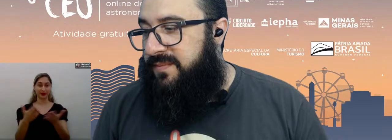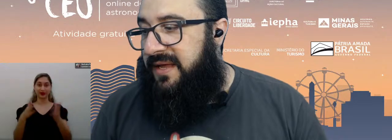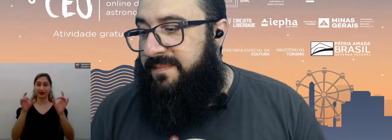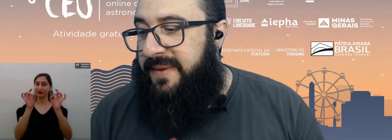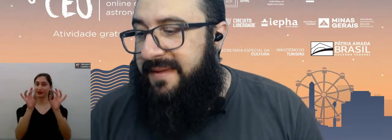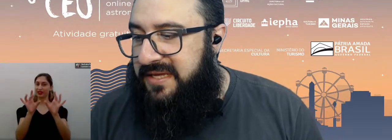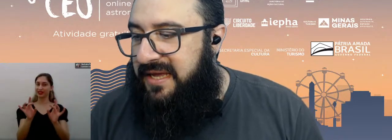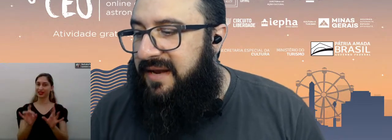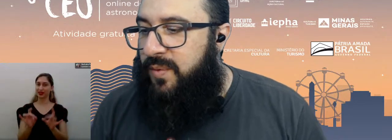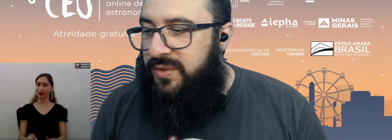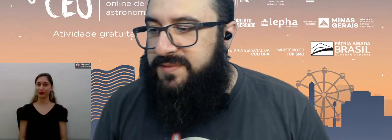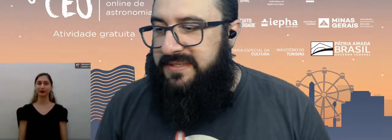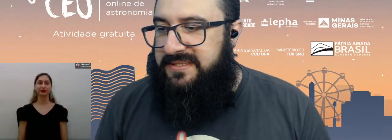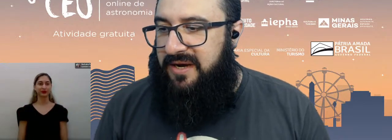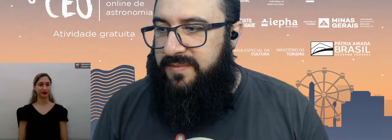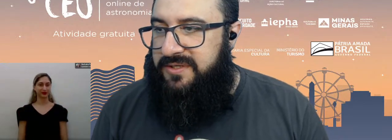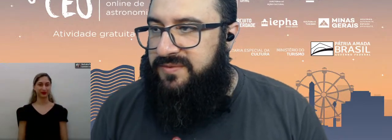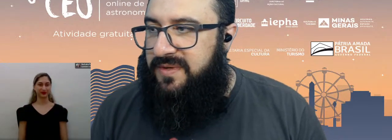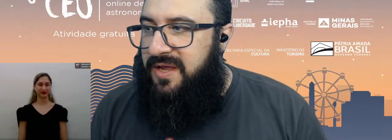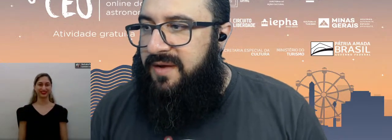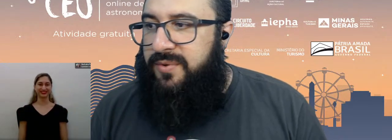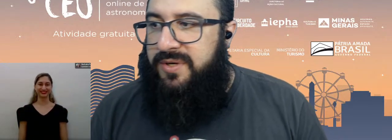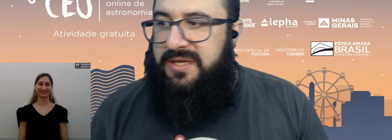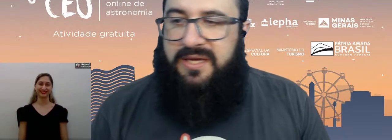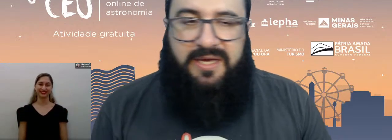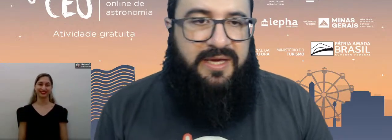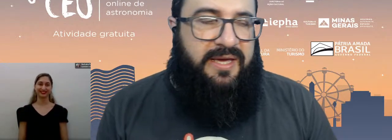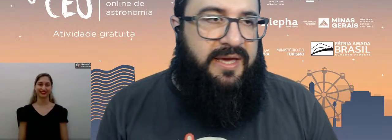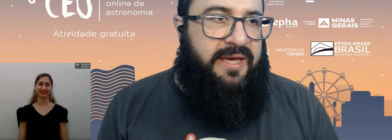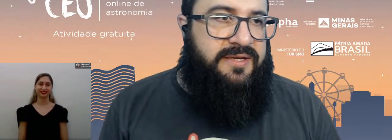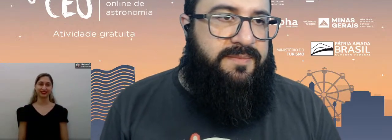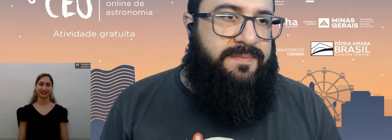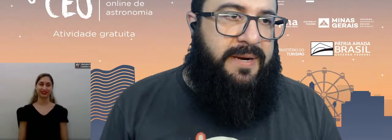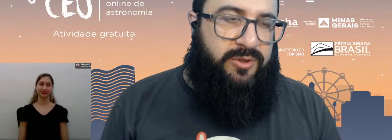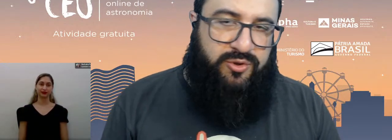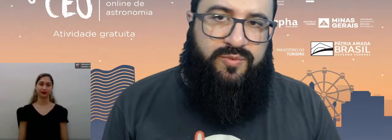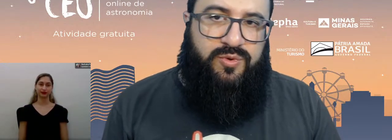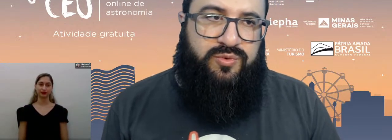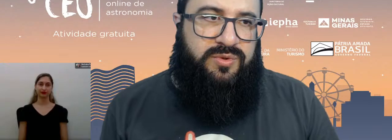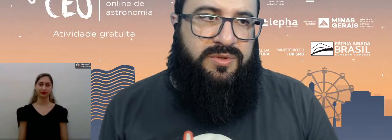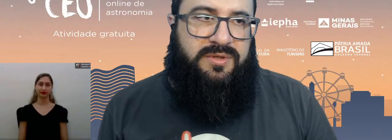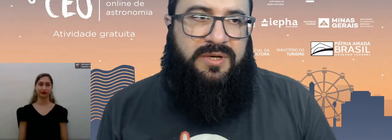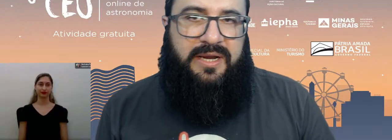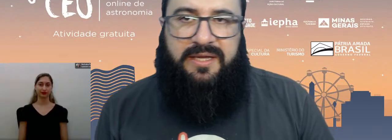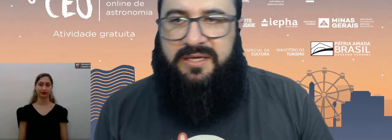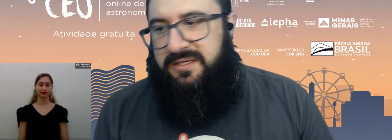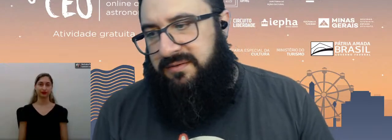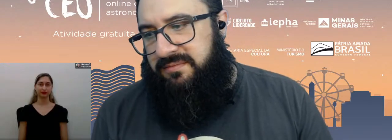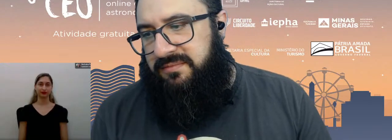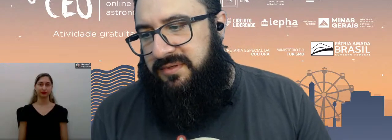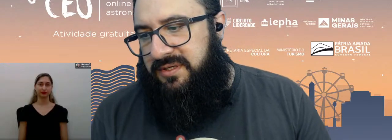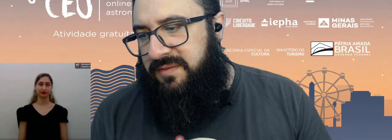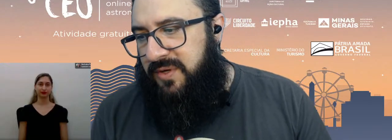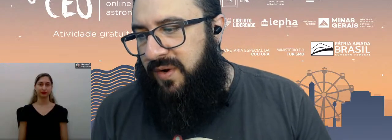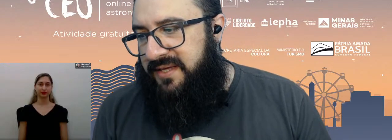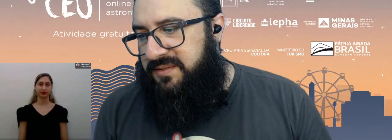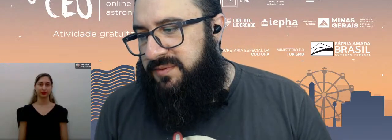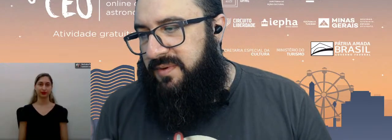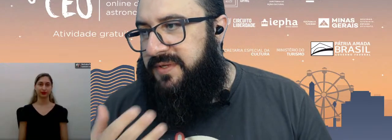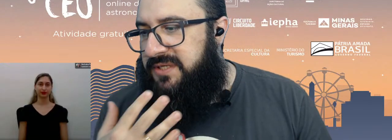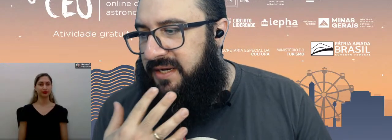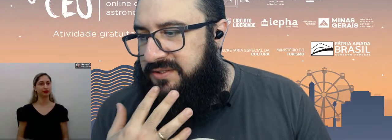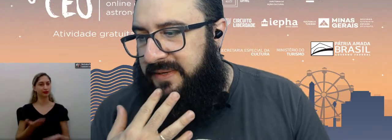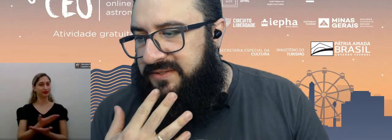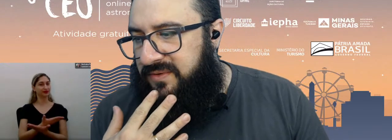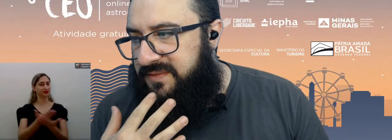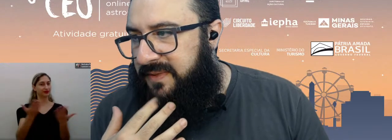eu falo que ela especial que ela para mim ela é muito especial mesmo porque para todo mundo né que que